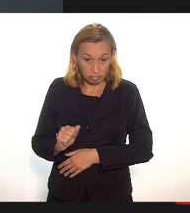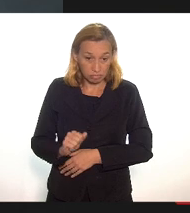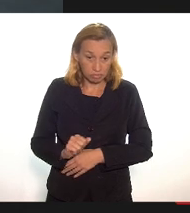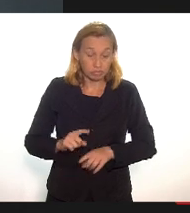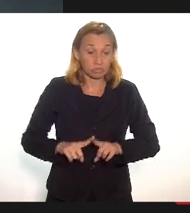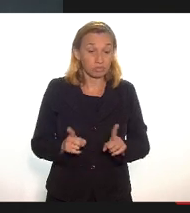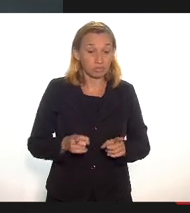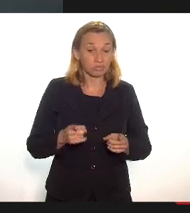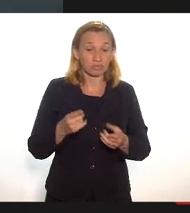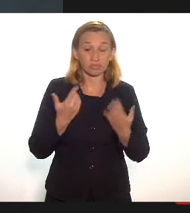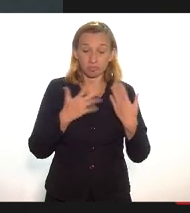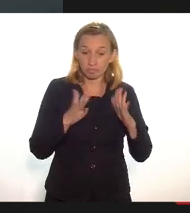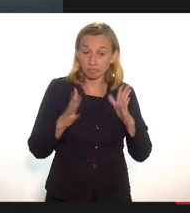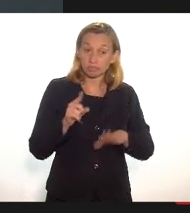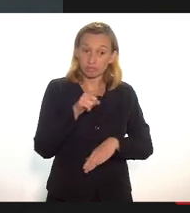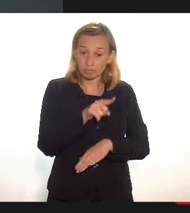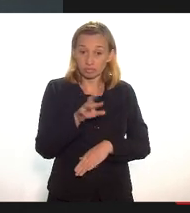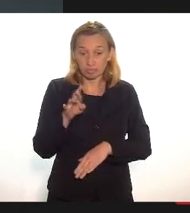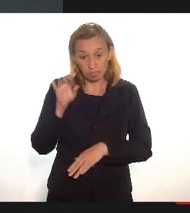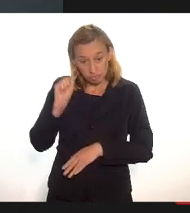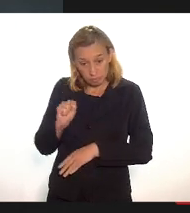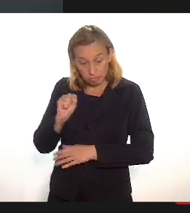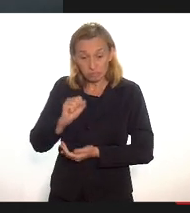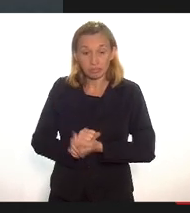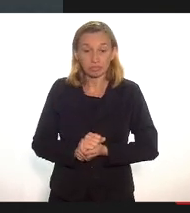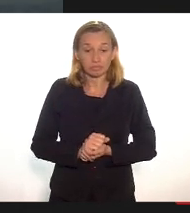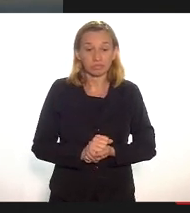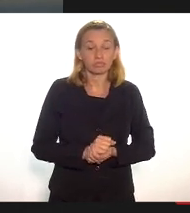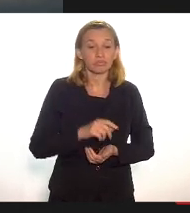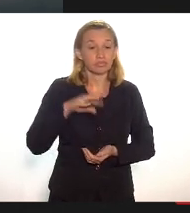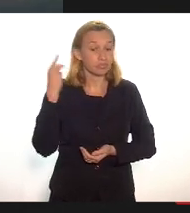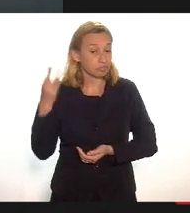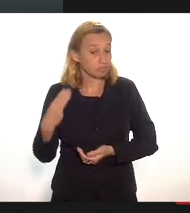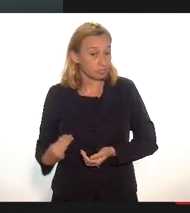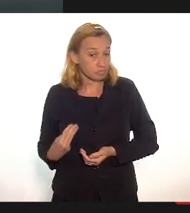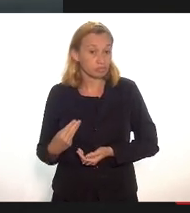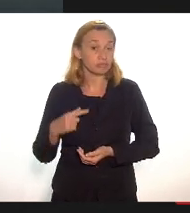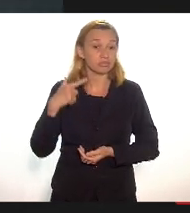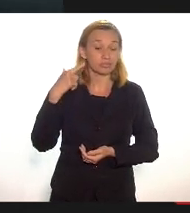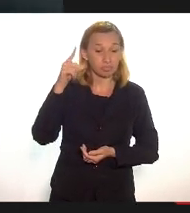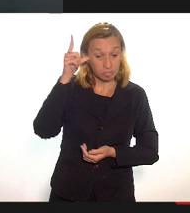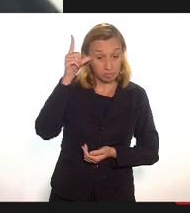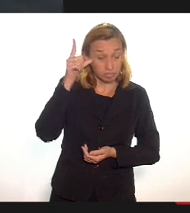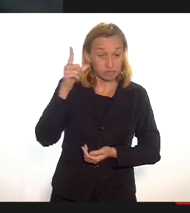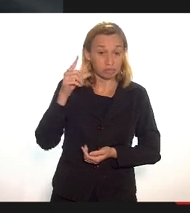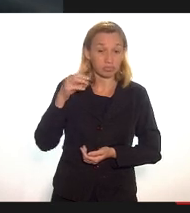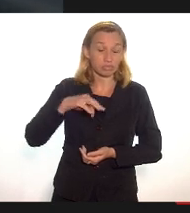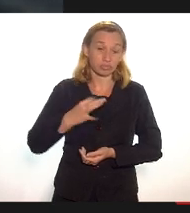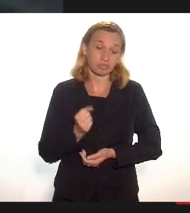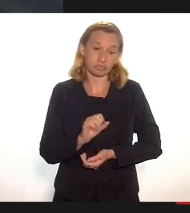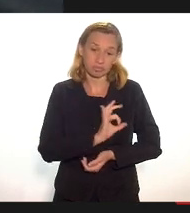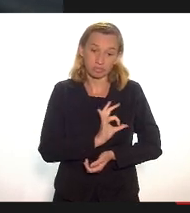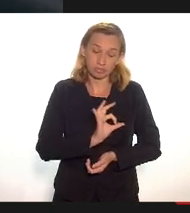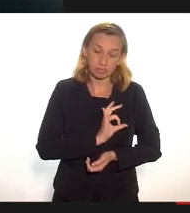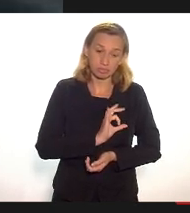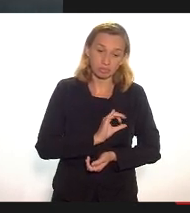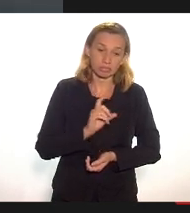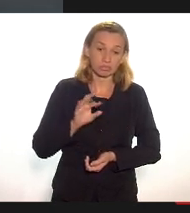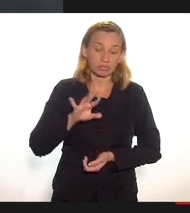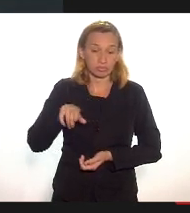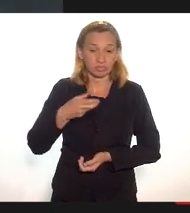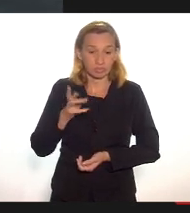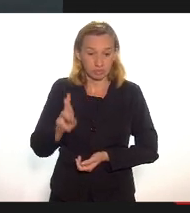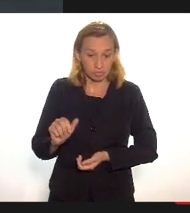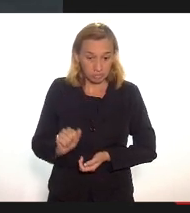mas eu cumprimento você, Cris, né? Mônica Francisco, Lucinha, Marta Rocha, Jandira Fegali, Paulo Pinheiro,